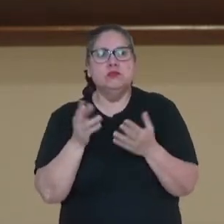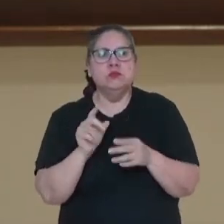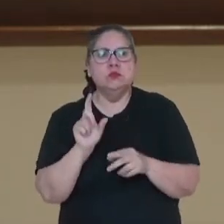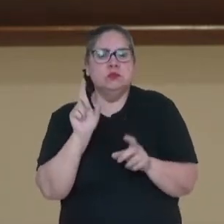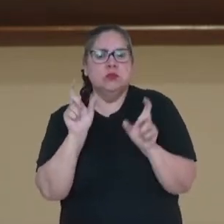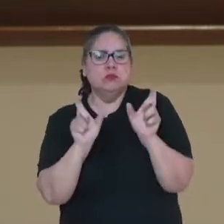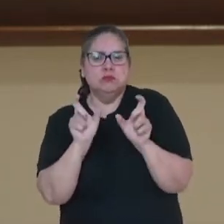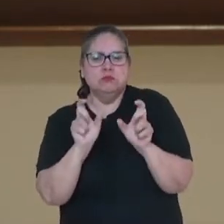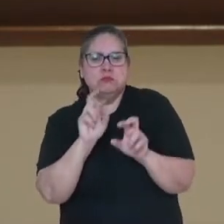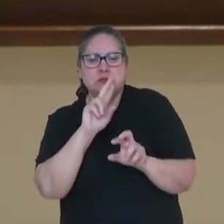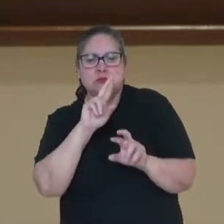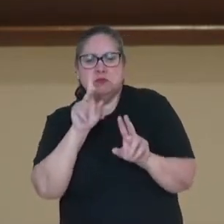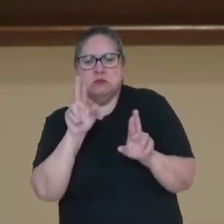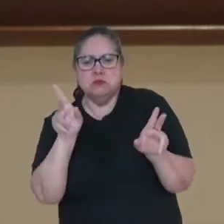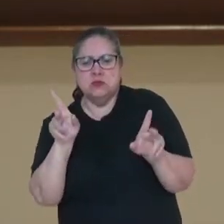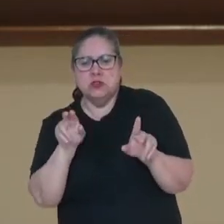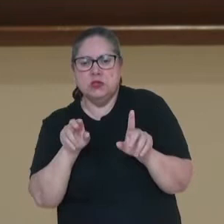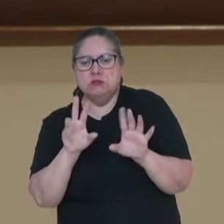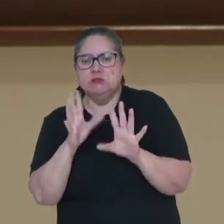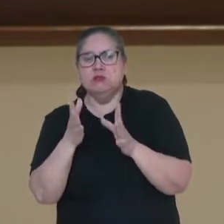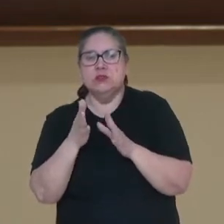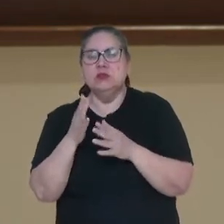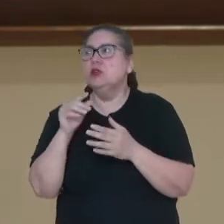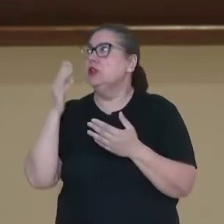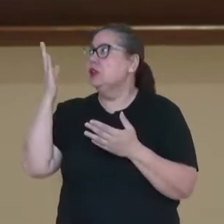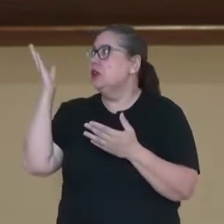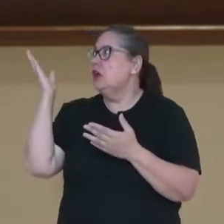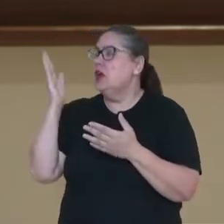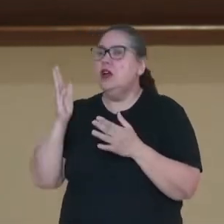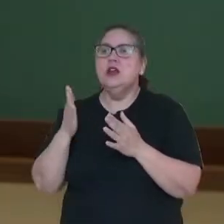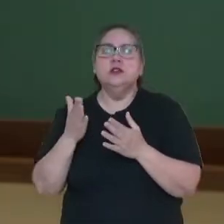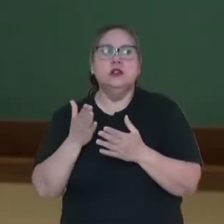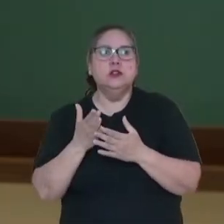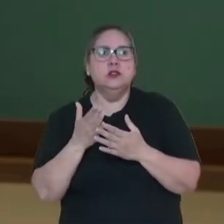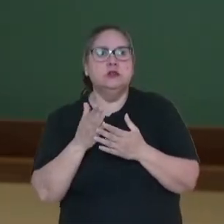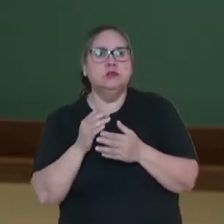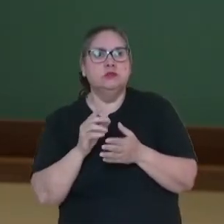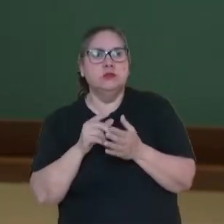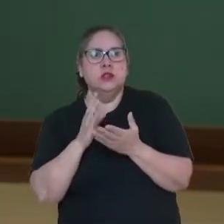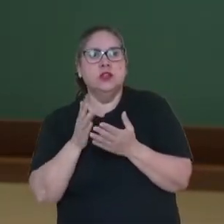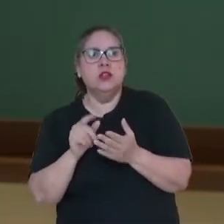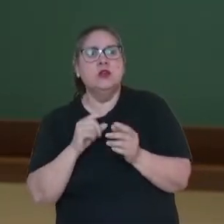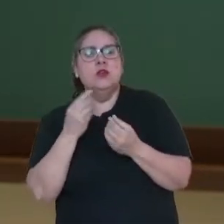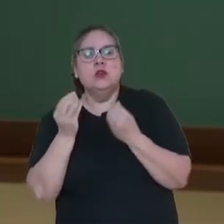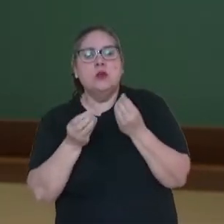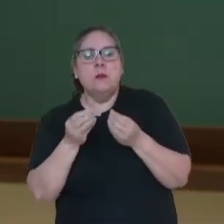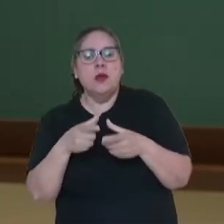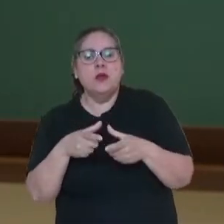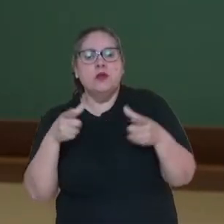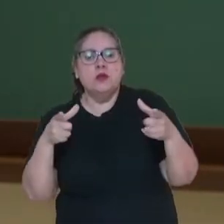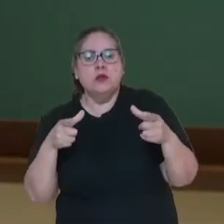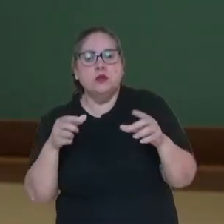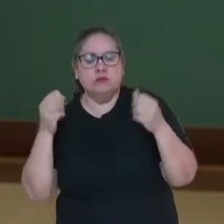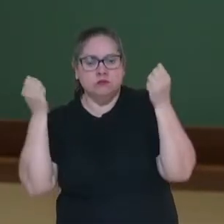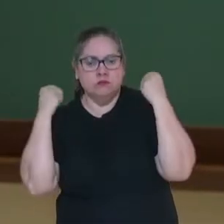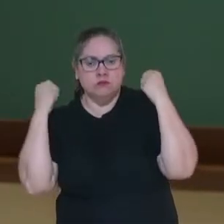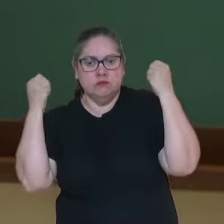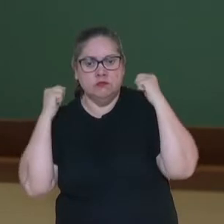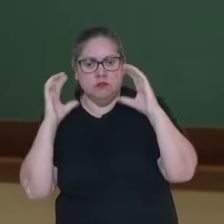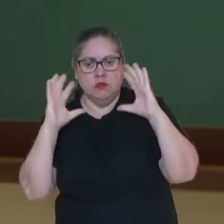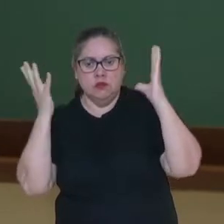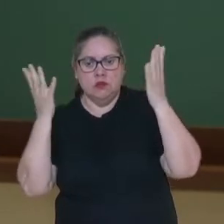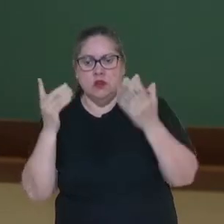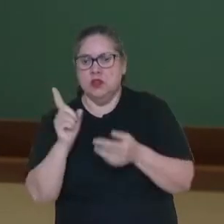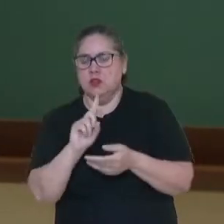uma letrinha meio no meio ali, né? Então, a Gimnastrada é considerado o maior evento de ginástica